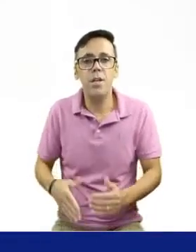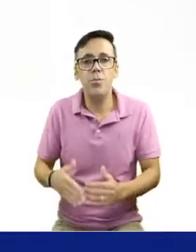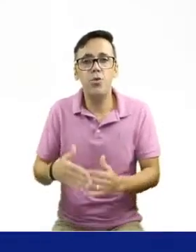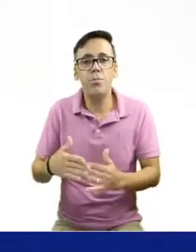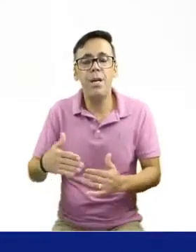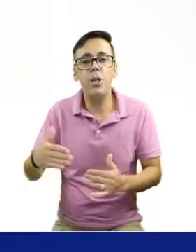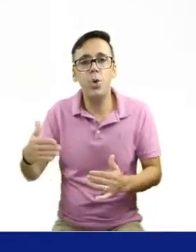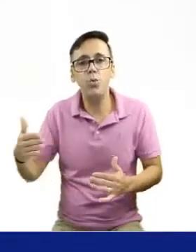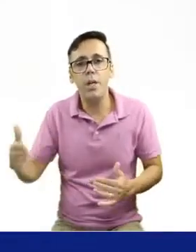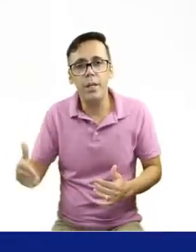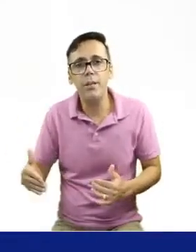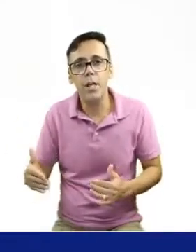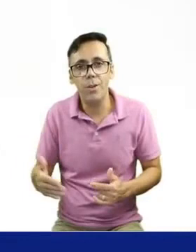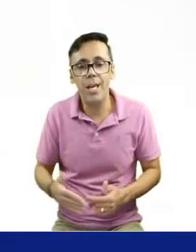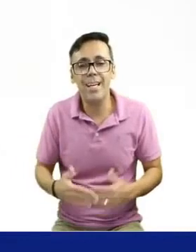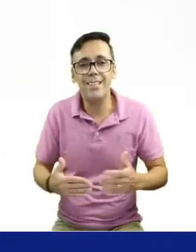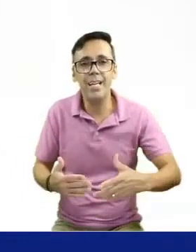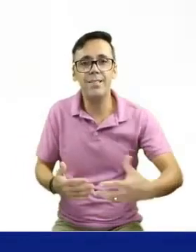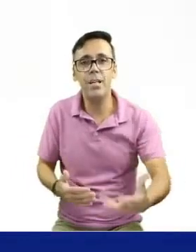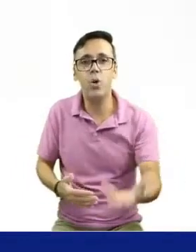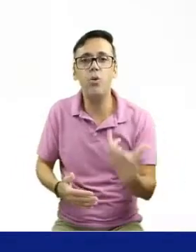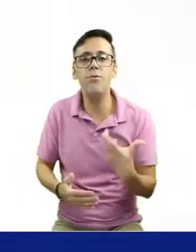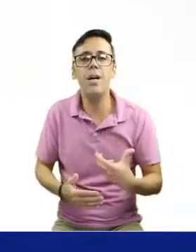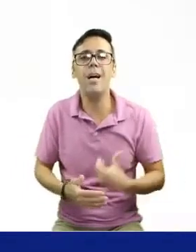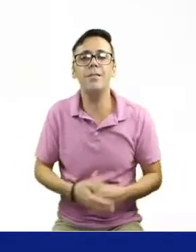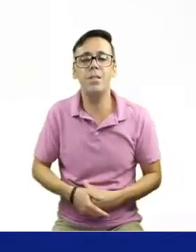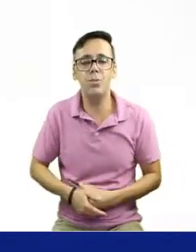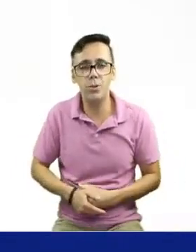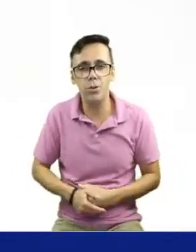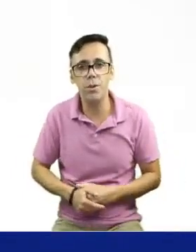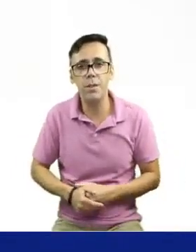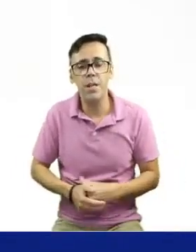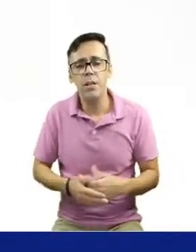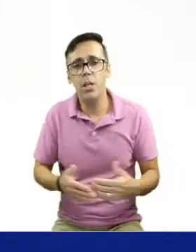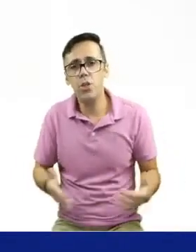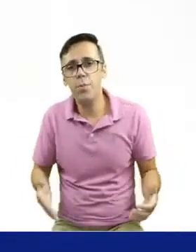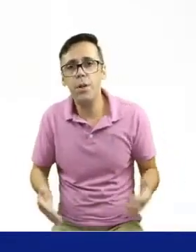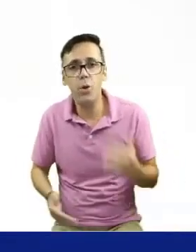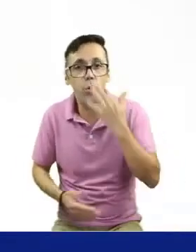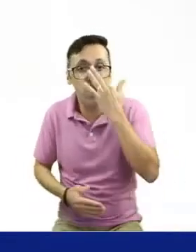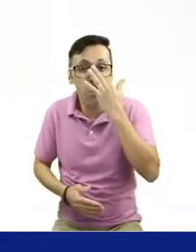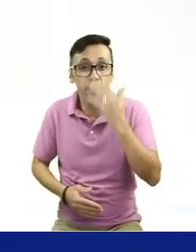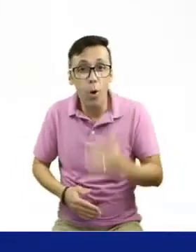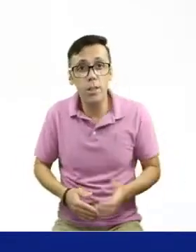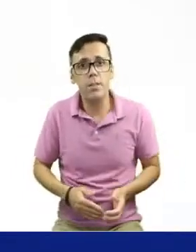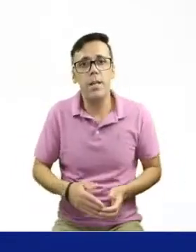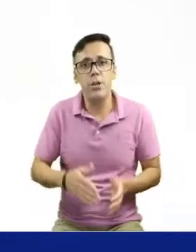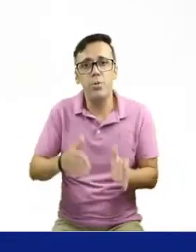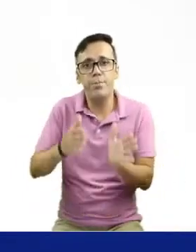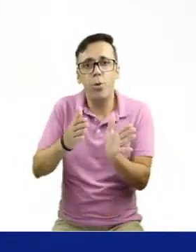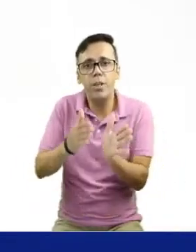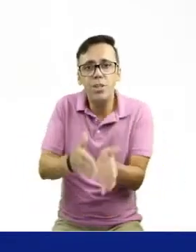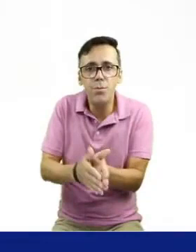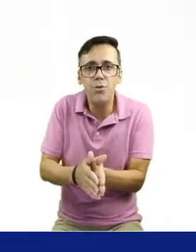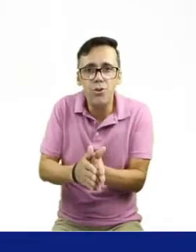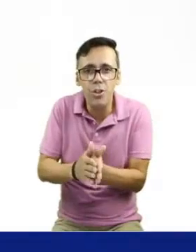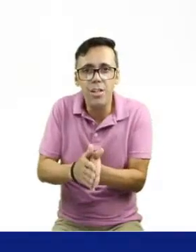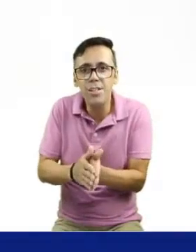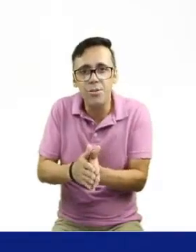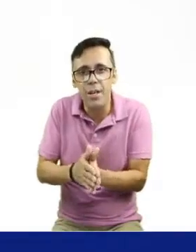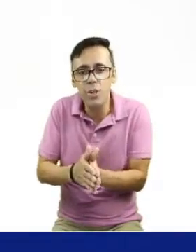porque nós temos um período aí tá ok até ser convocado essas pessoas e este período pode ser de